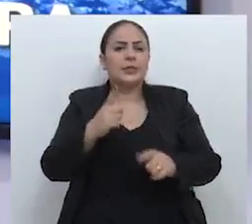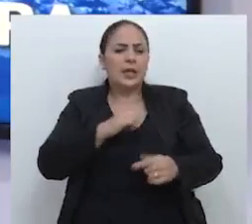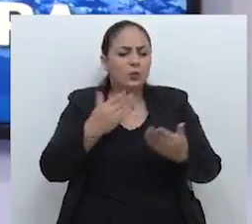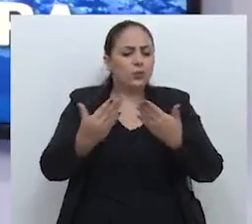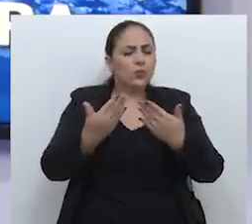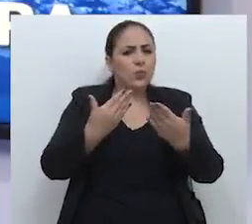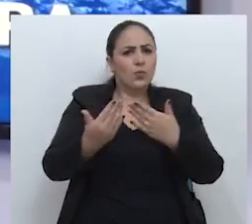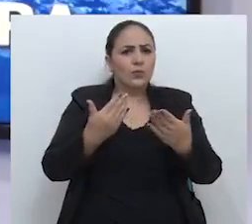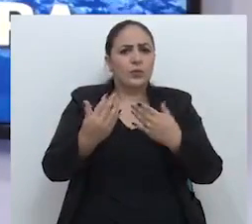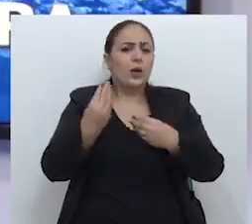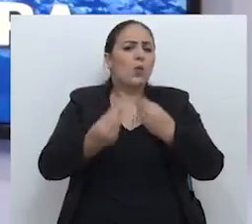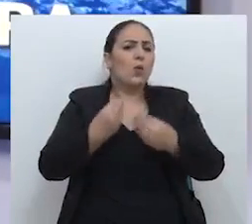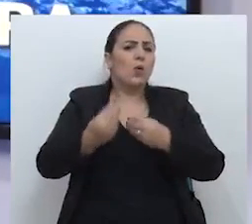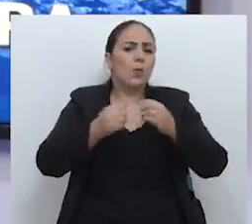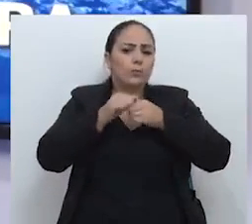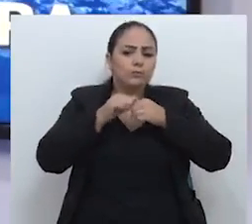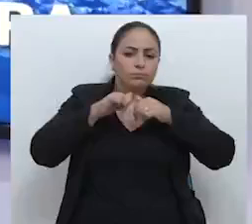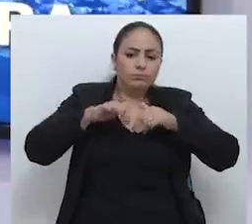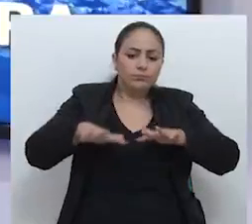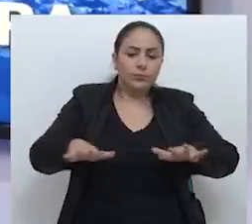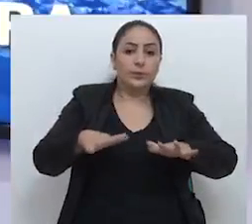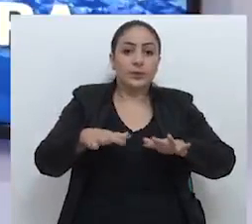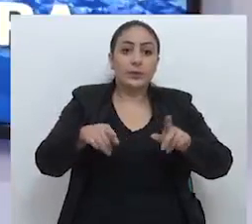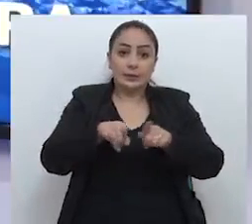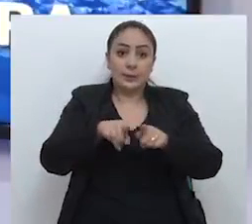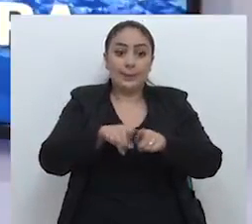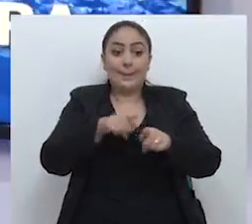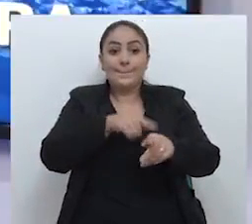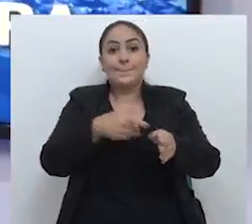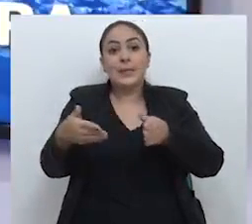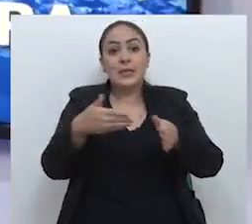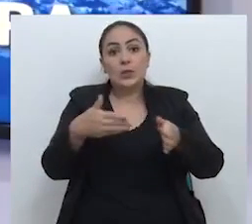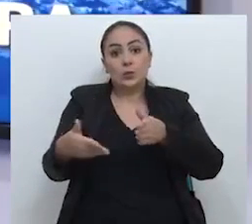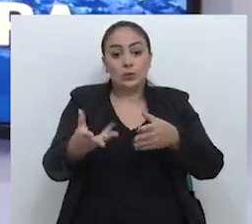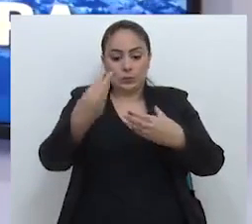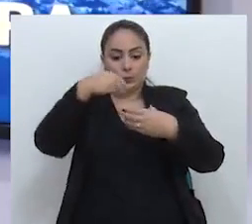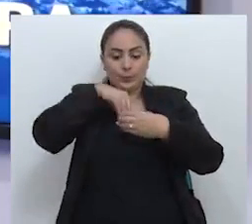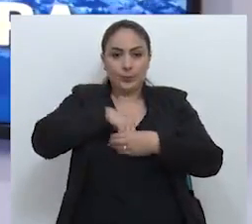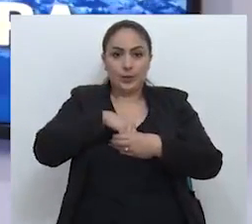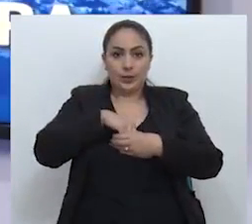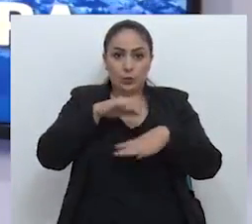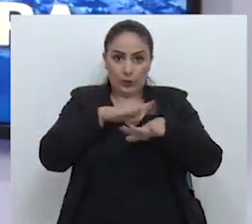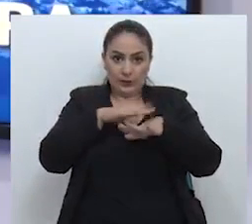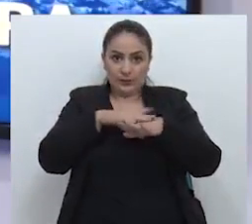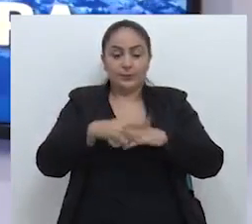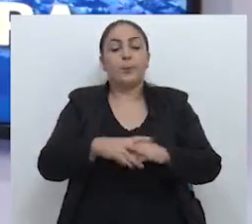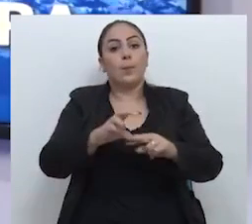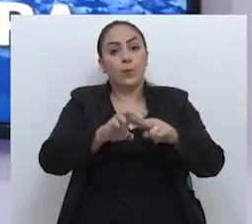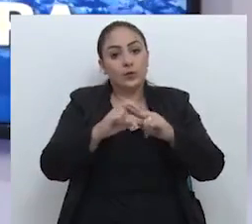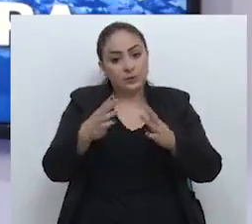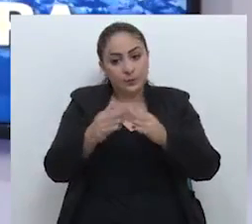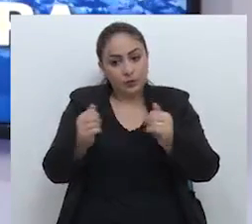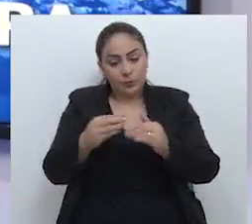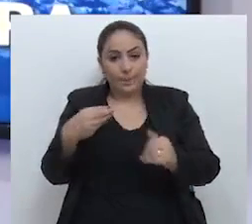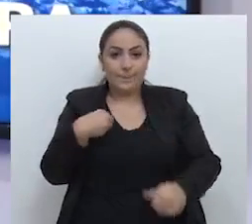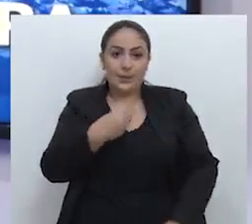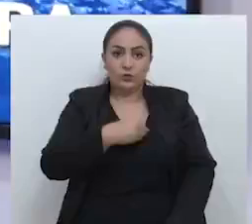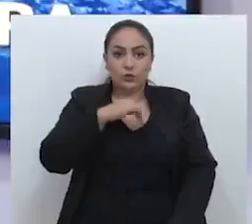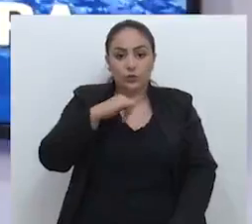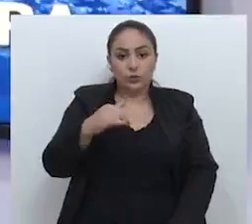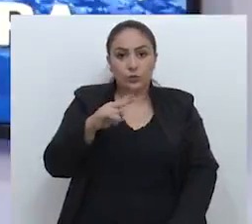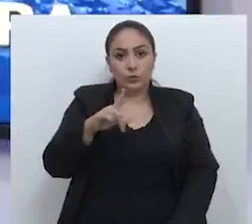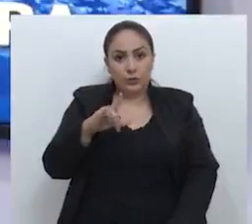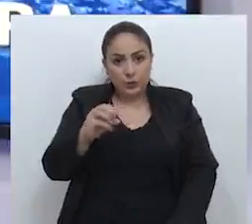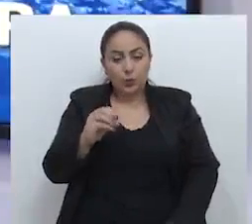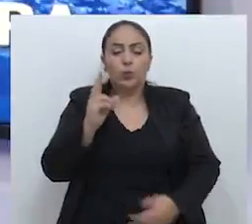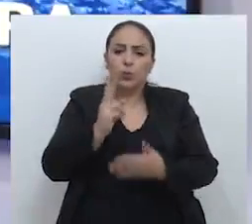ainda existem dúvidas sobre a transmissibilidade e o período de incubação. Por isso, nós pedimos para o médico